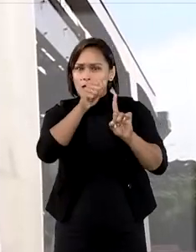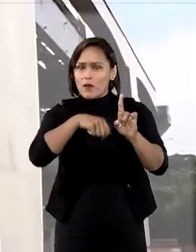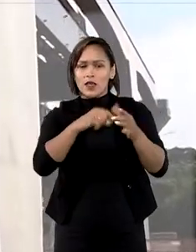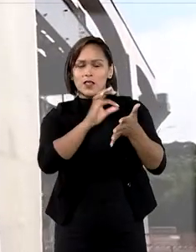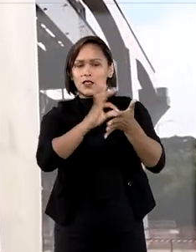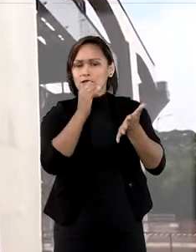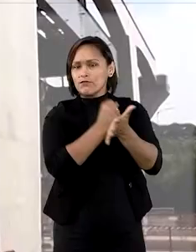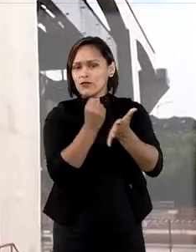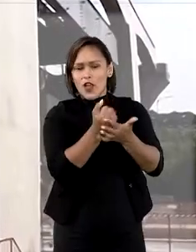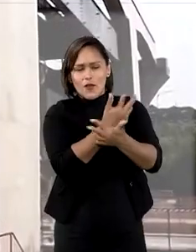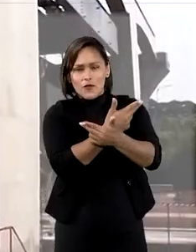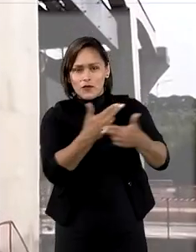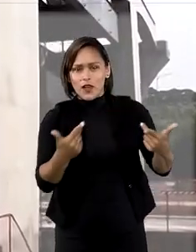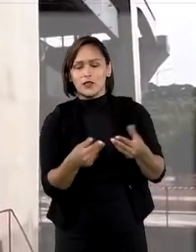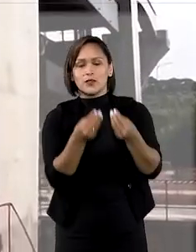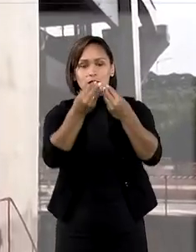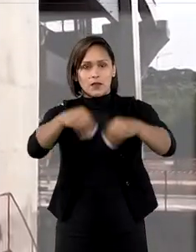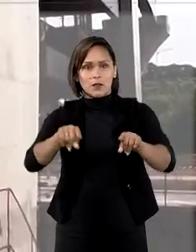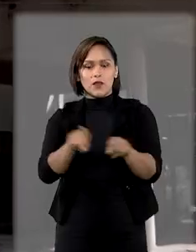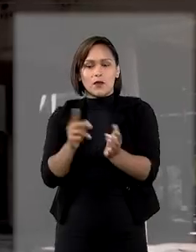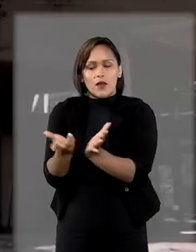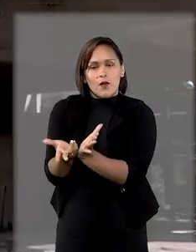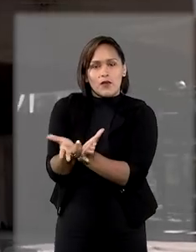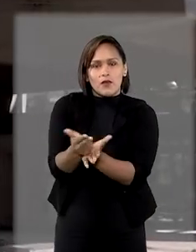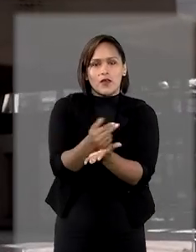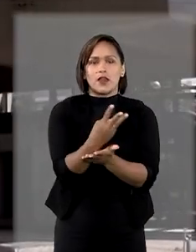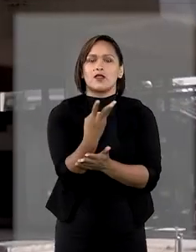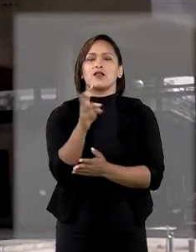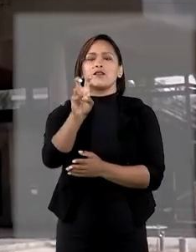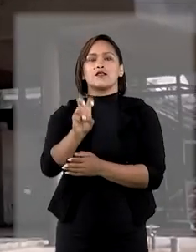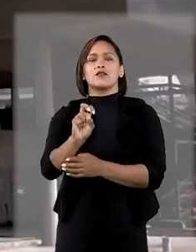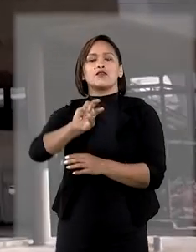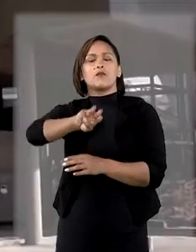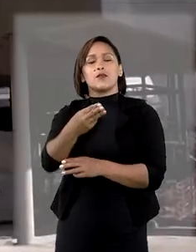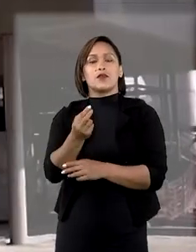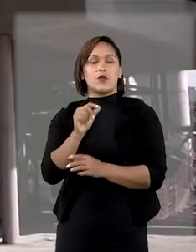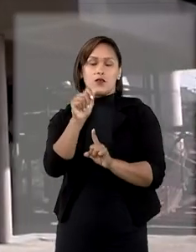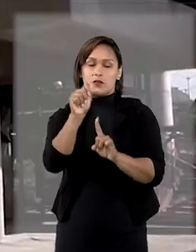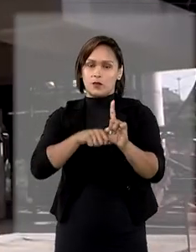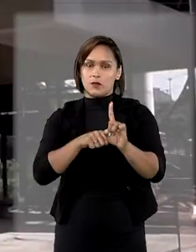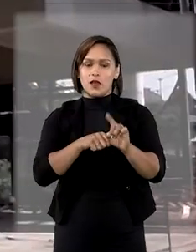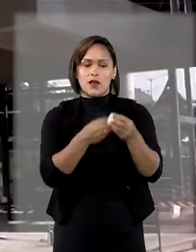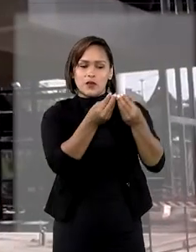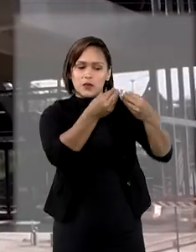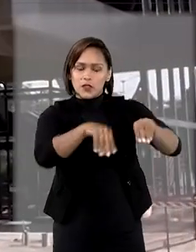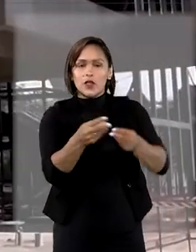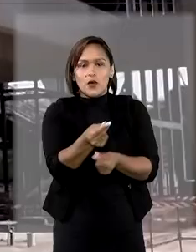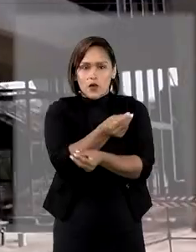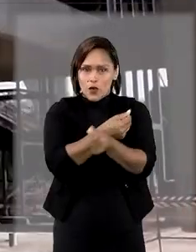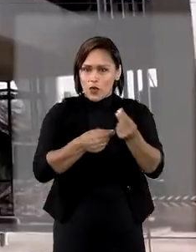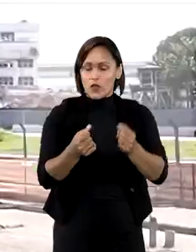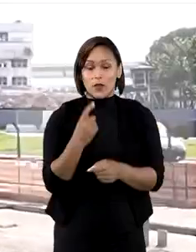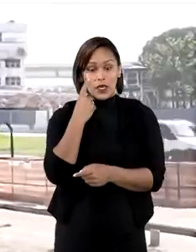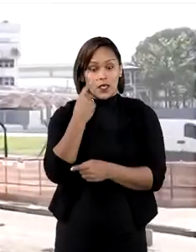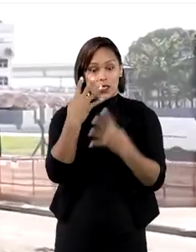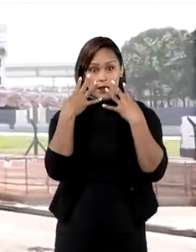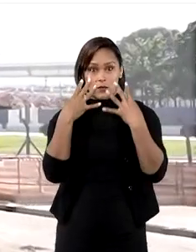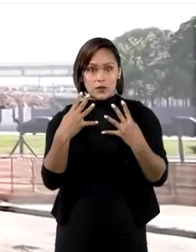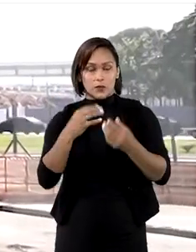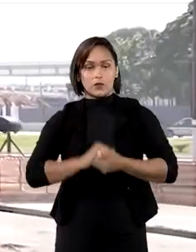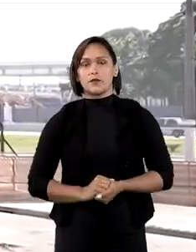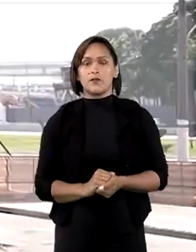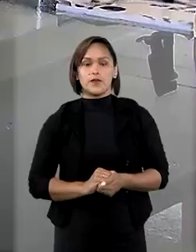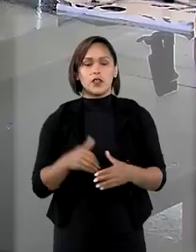em contratos e perda de arrecadação estimada em R$35 milhões por mês, prejudicando a economia e interesses